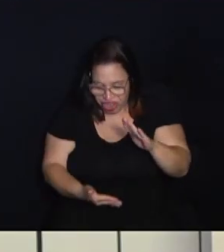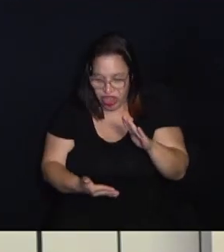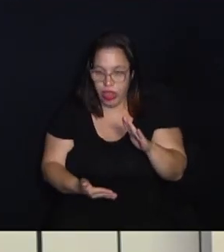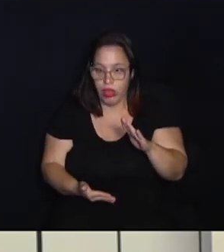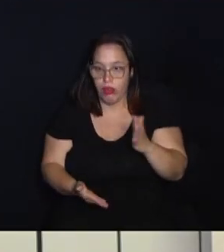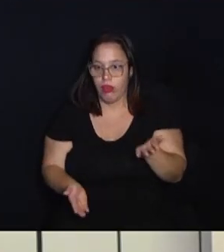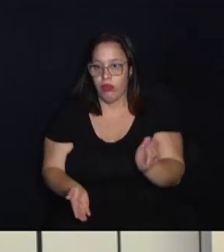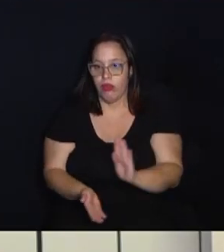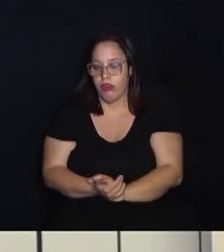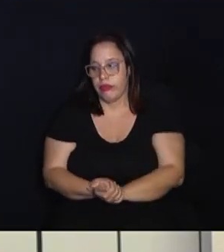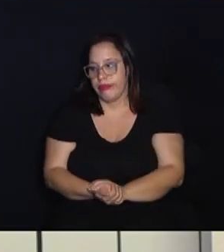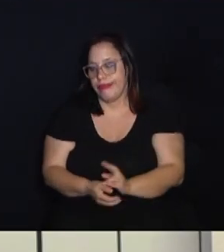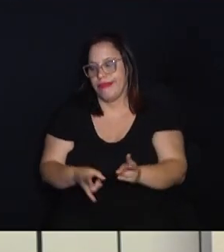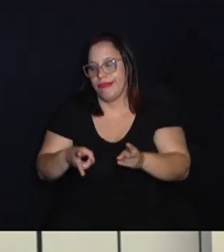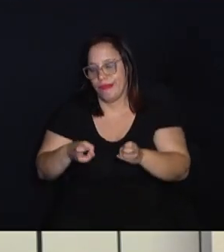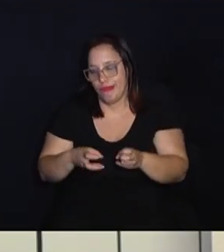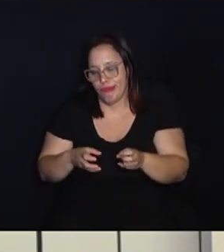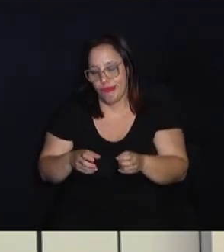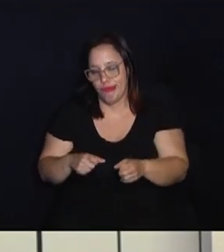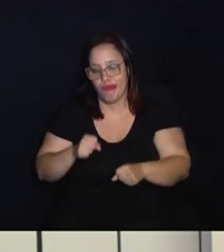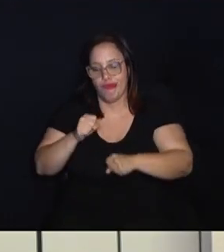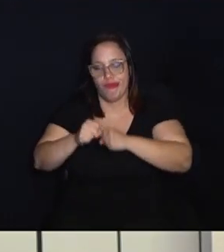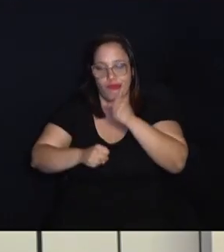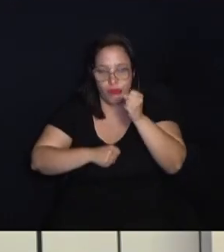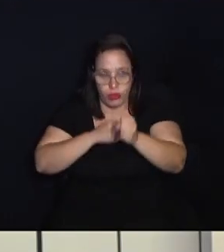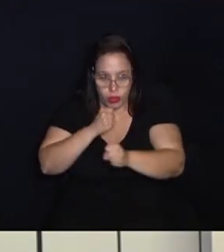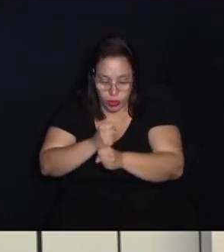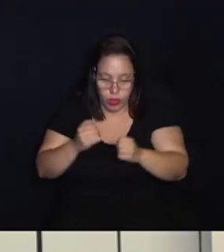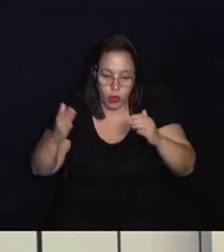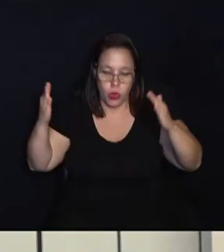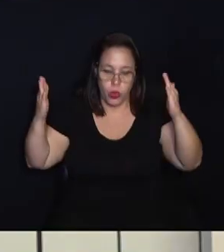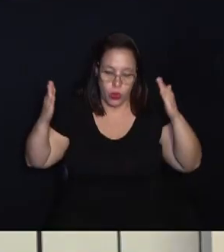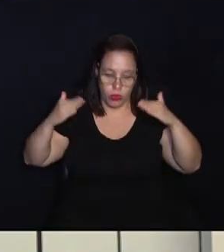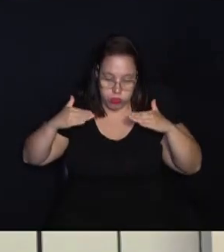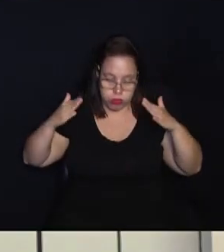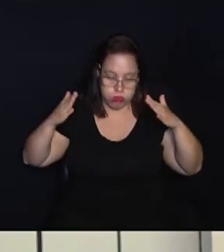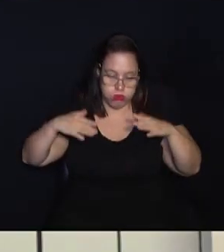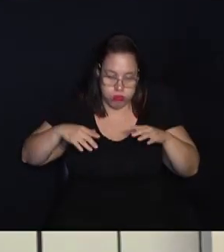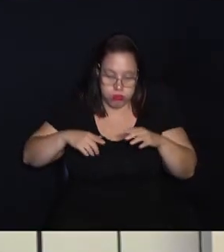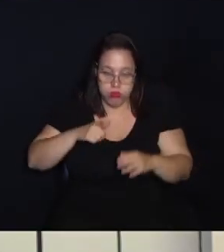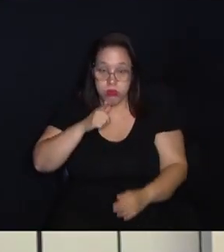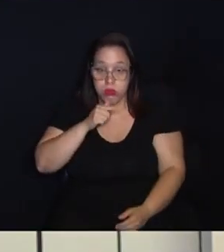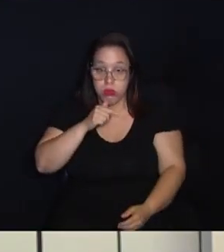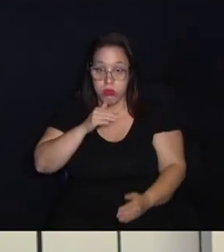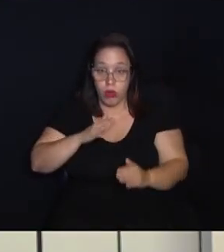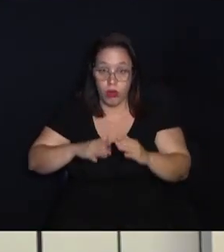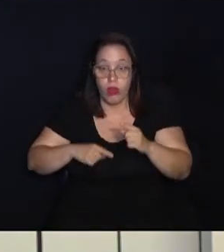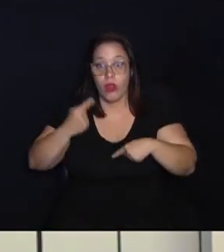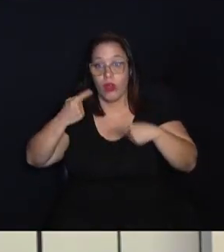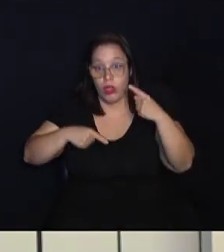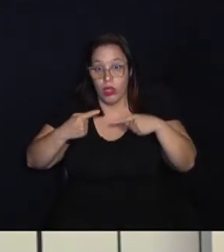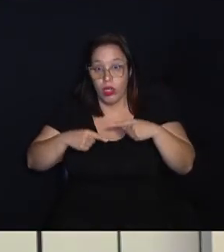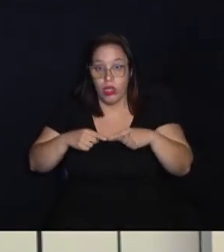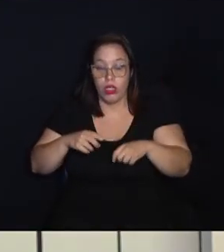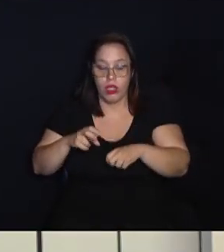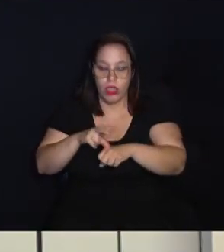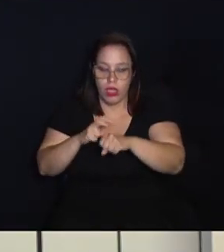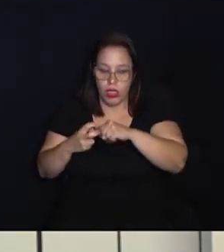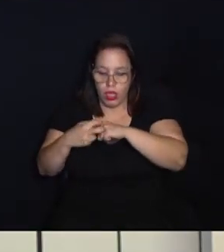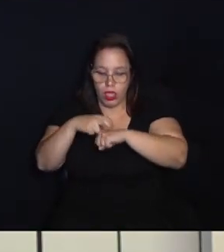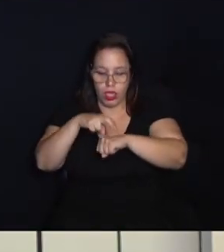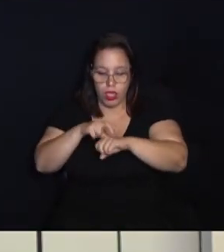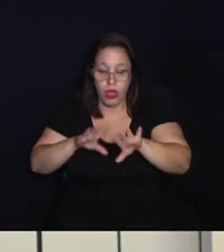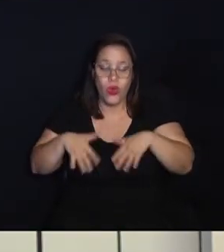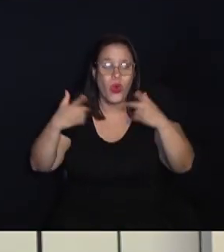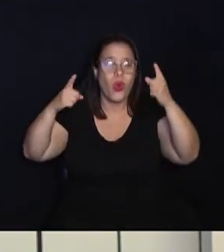que acontece todo o verão e aí com o acúmulo de água tem calor, daqui a pouco a gente vai discutir a questão da dengue também. Quais são